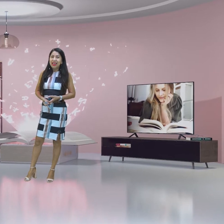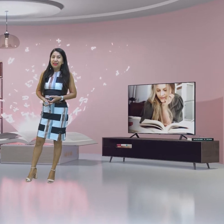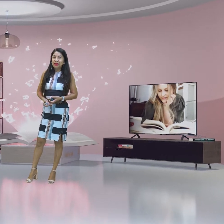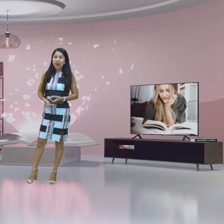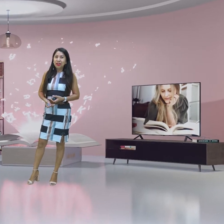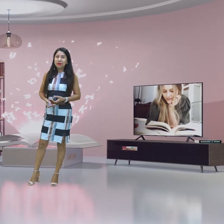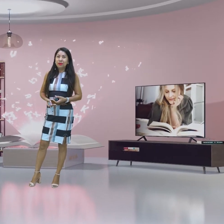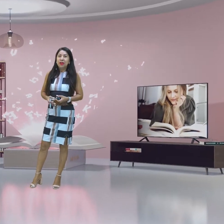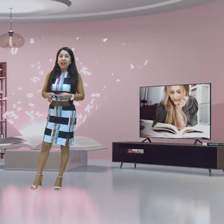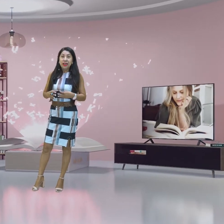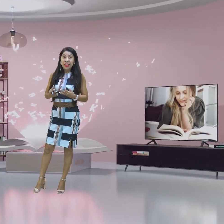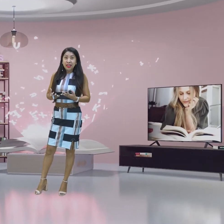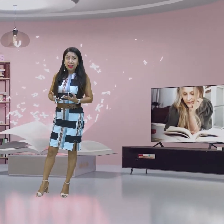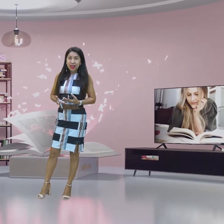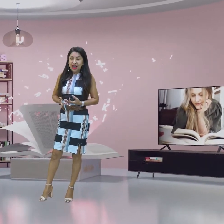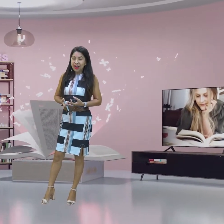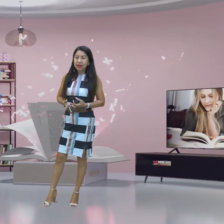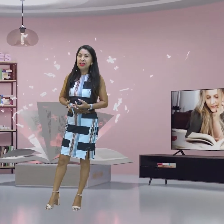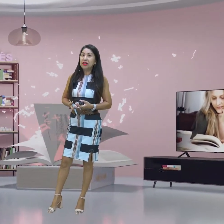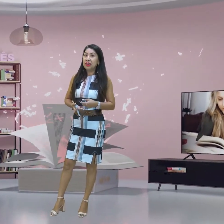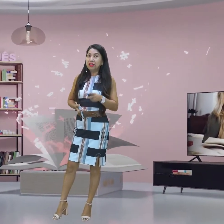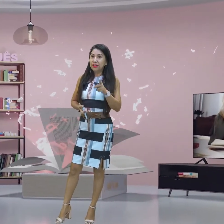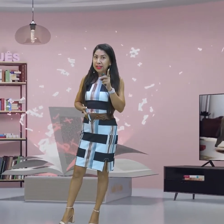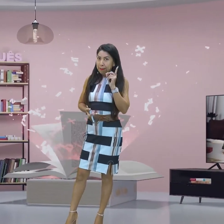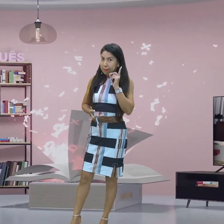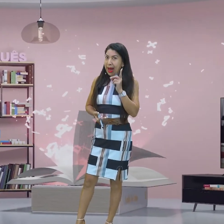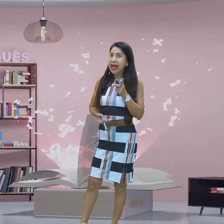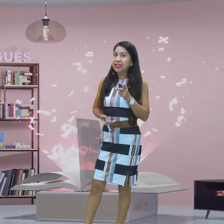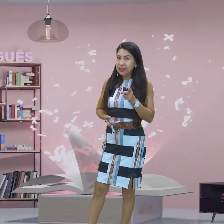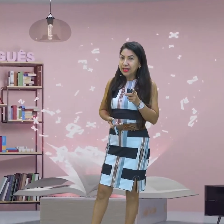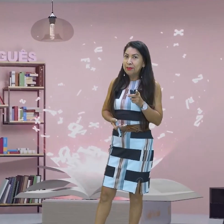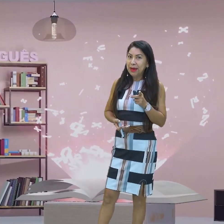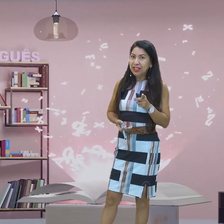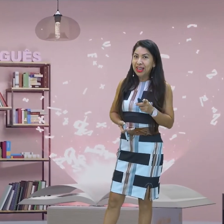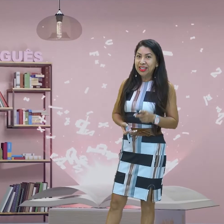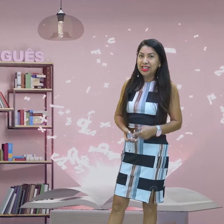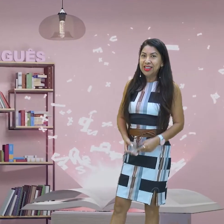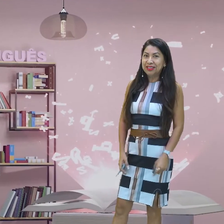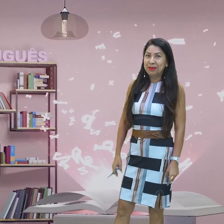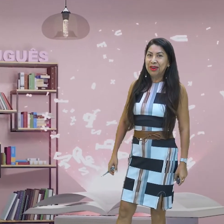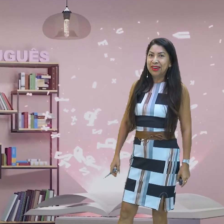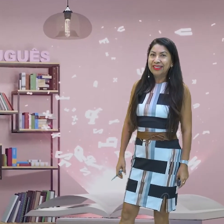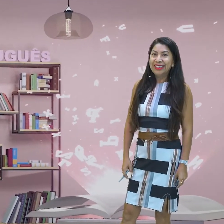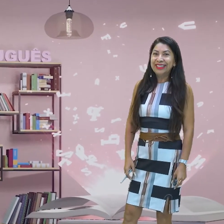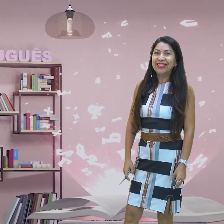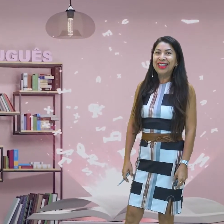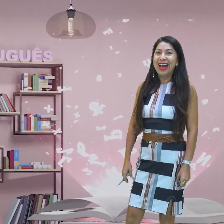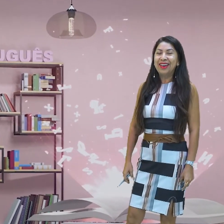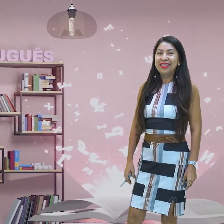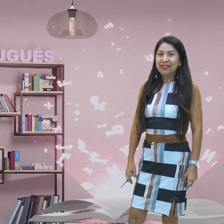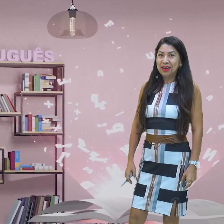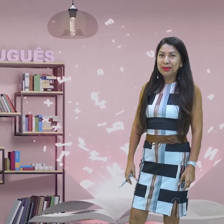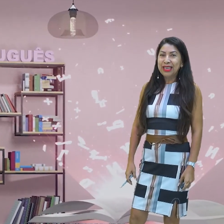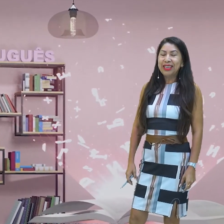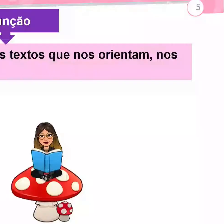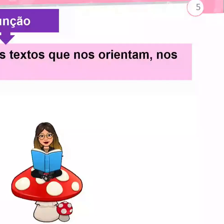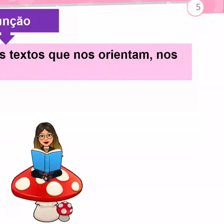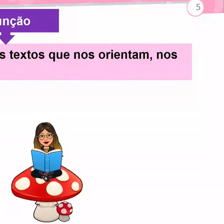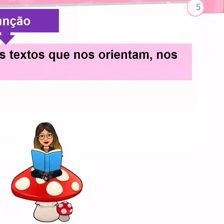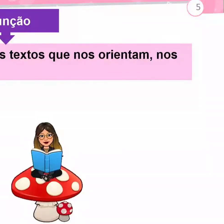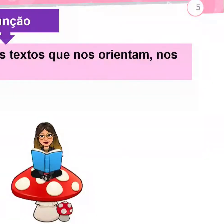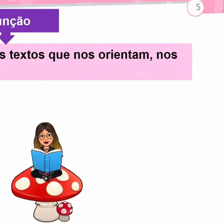já o nosso início da aula e eu quero que você participe aí direitinho, tá bom? Então tá, vamos